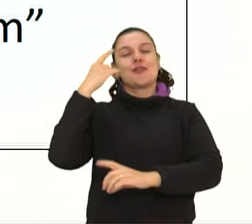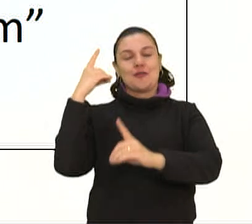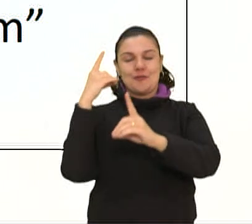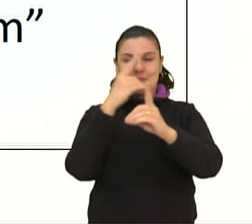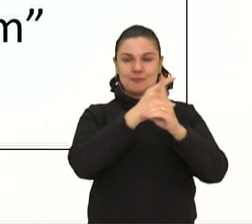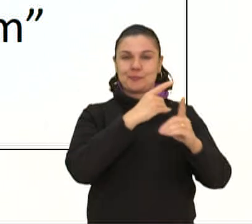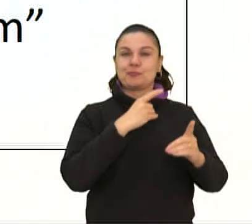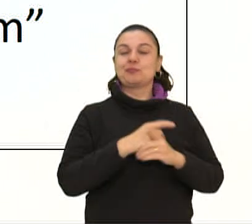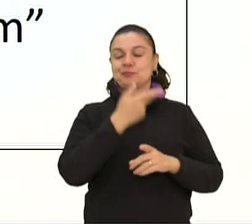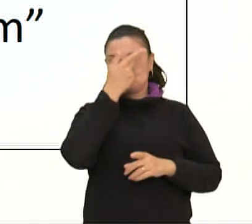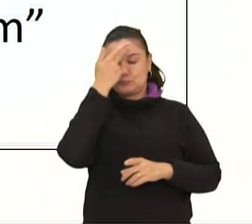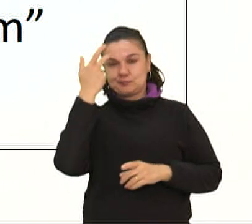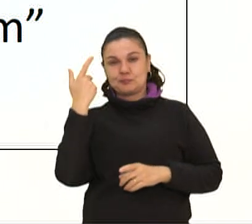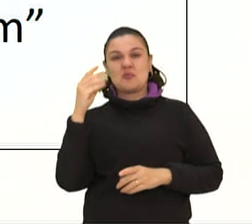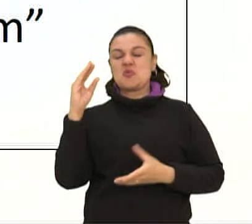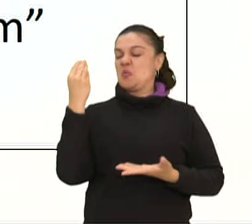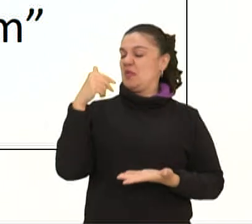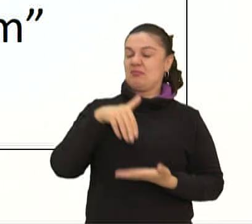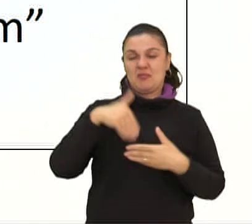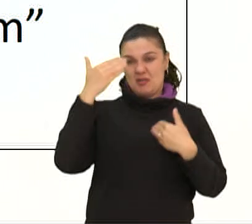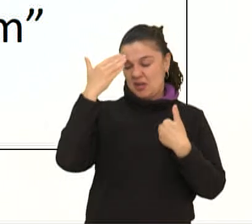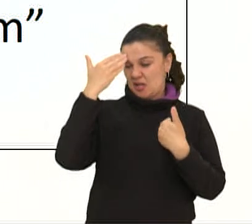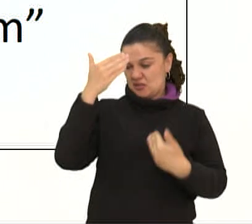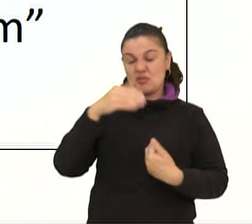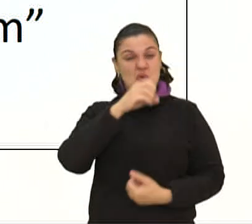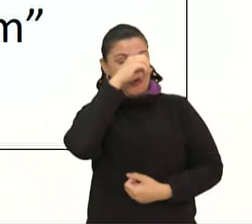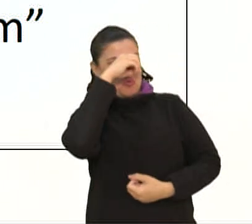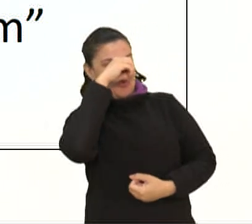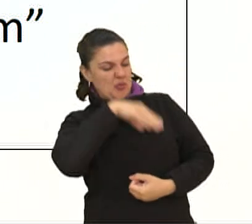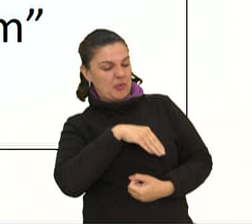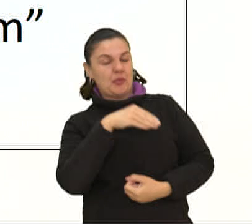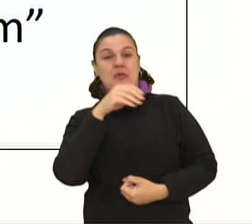um preocupado com o outro, todo mundo sai ganhando.